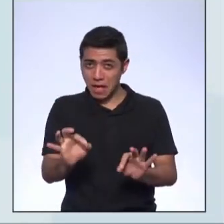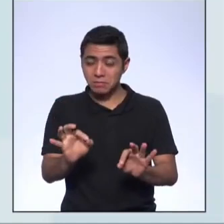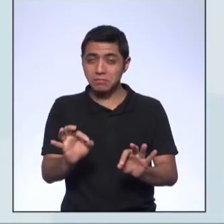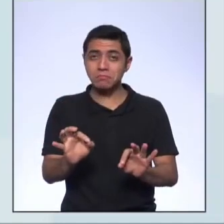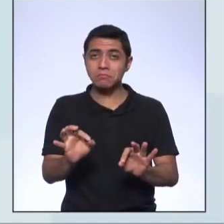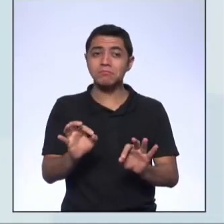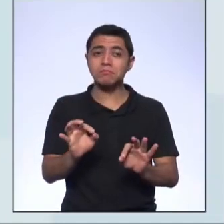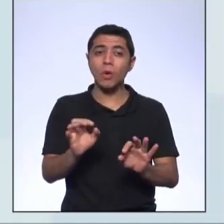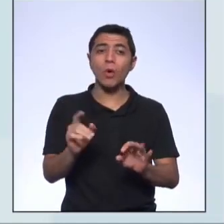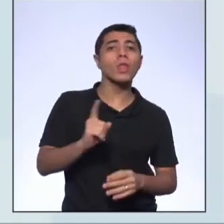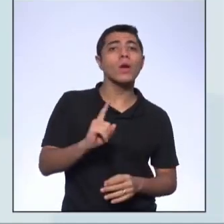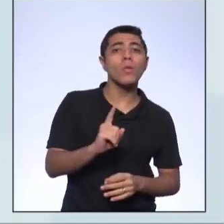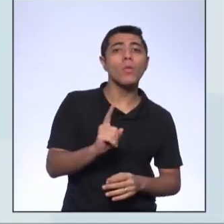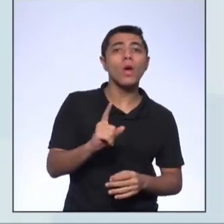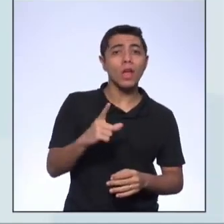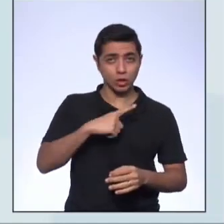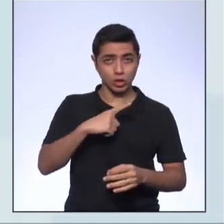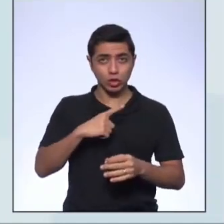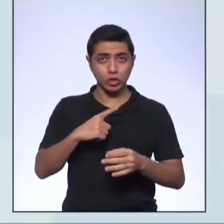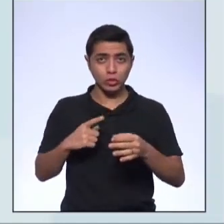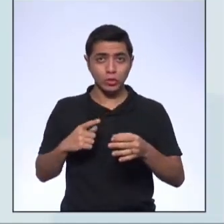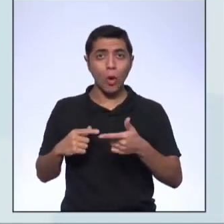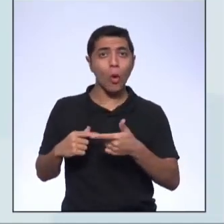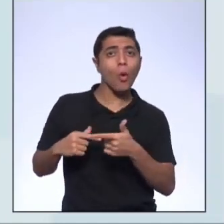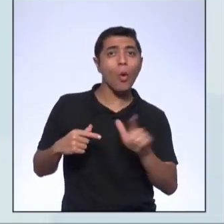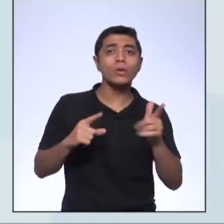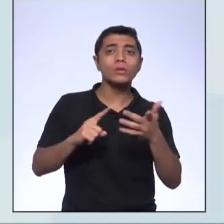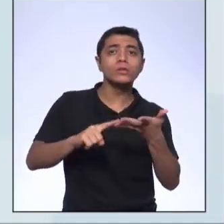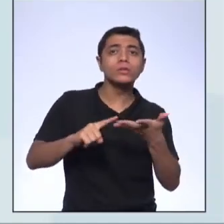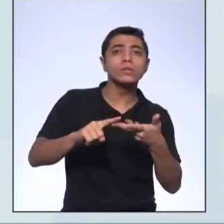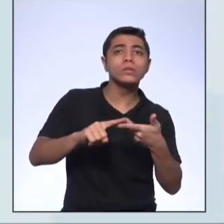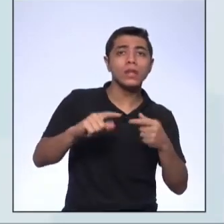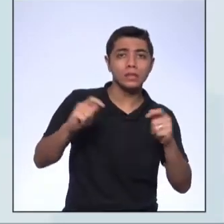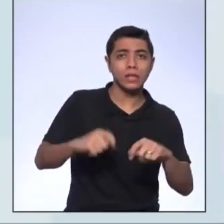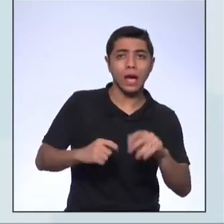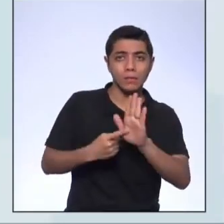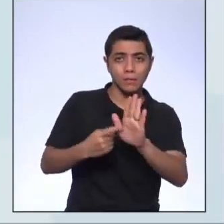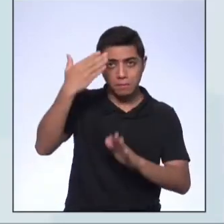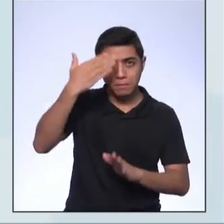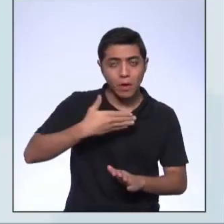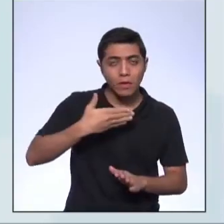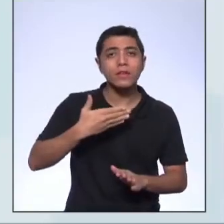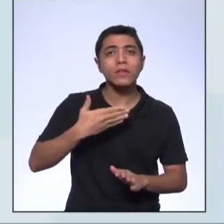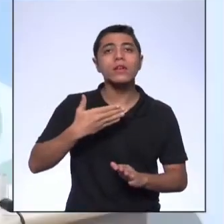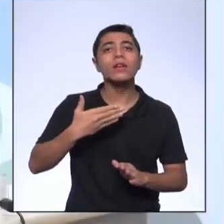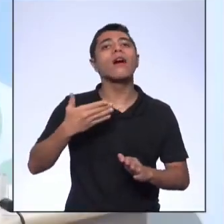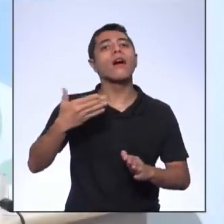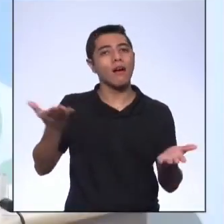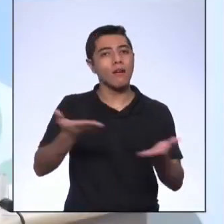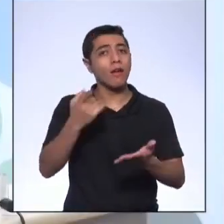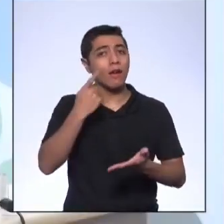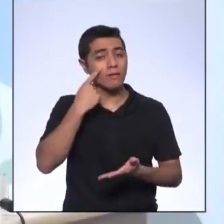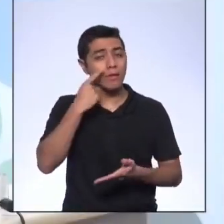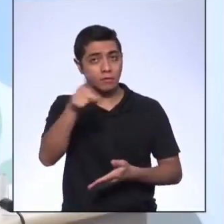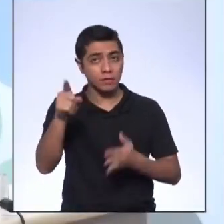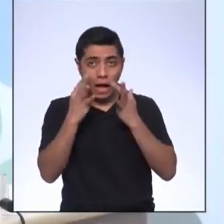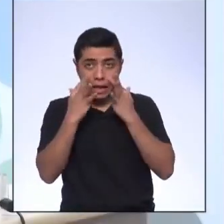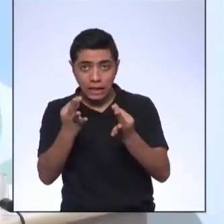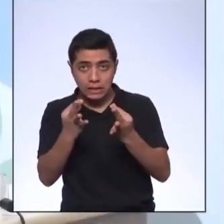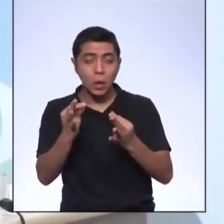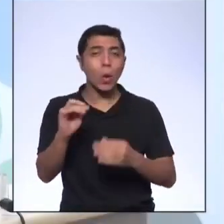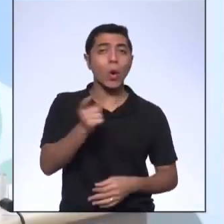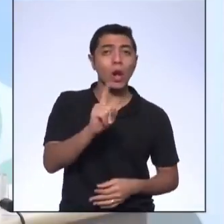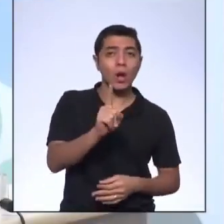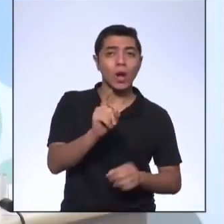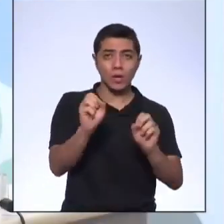sim, quais são esses indícios? A gente acabou de dizer, então é mais um exercício para ver se vocês estão prestando atenção, tá? Então